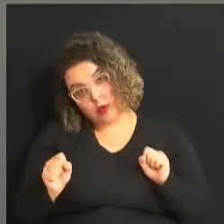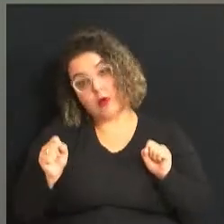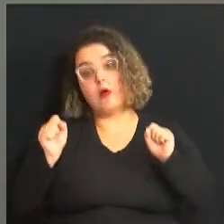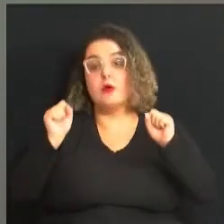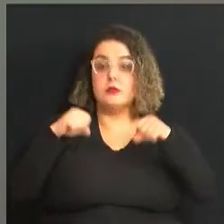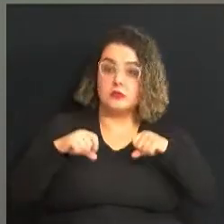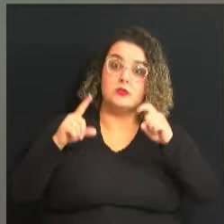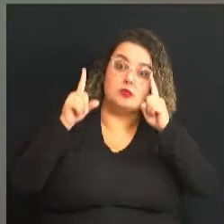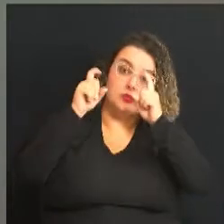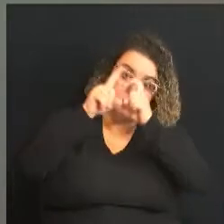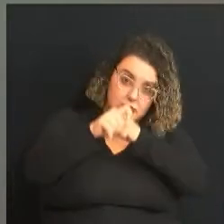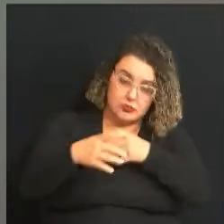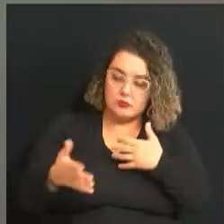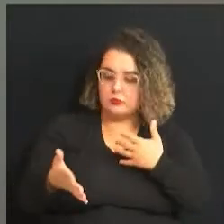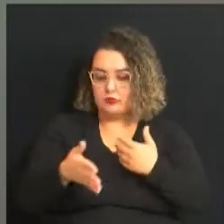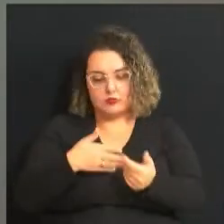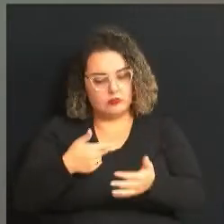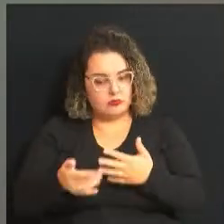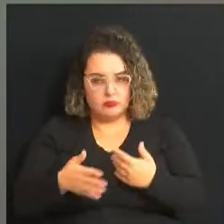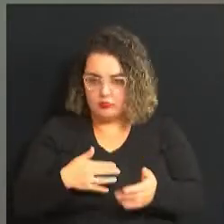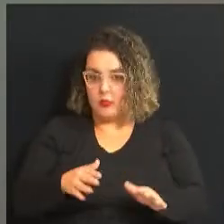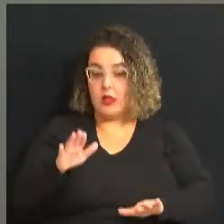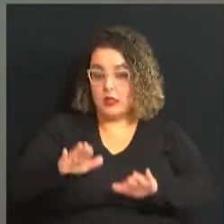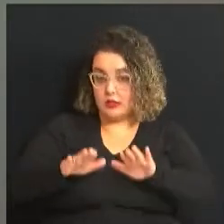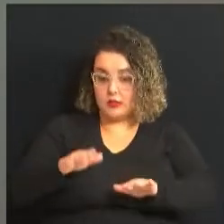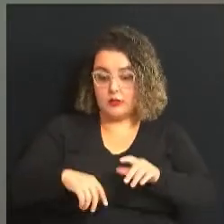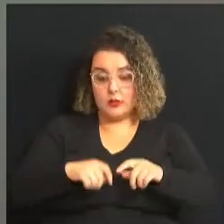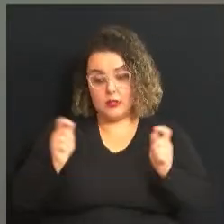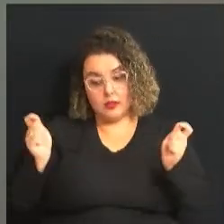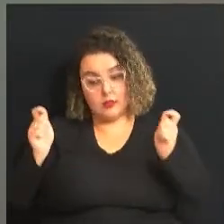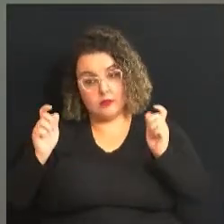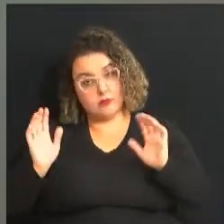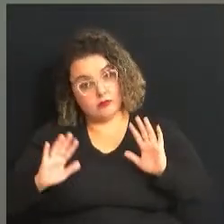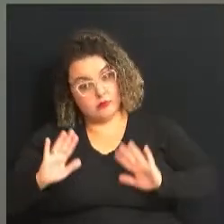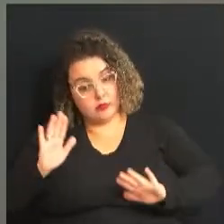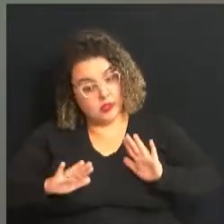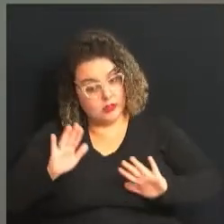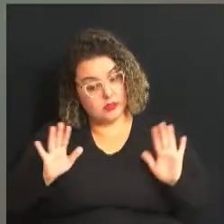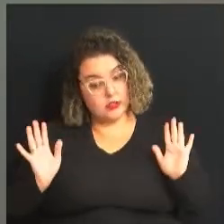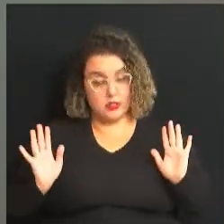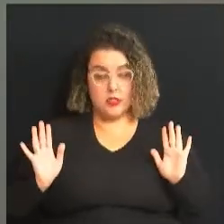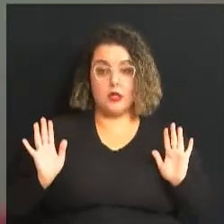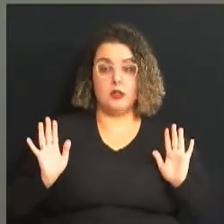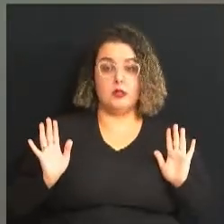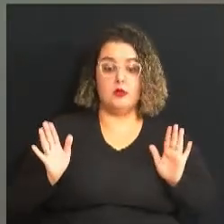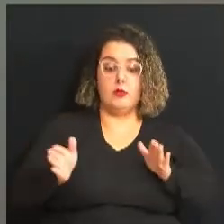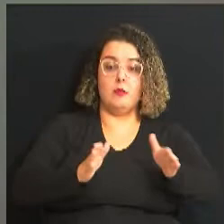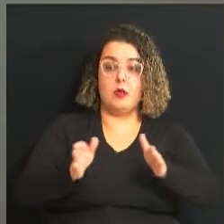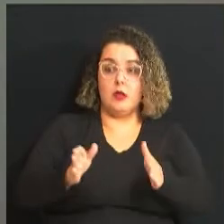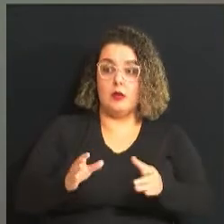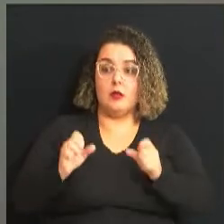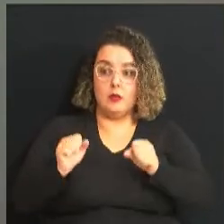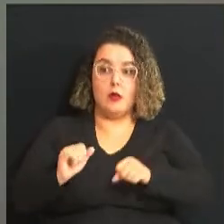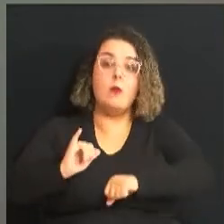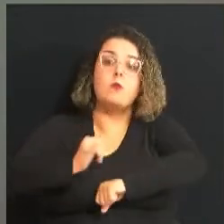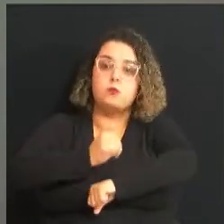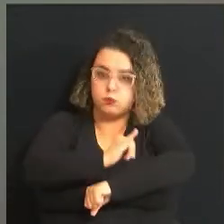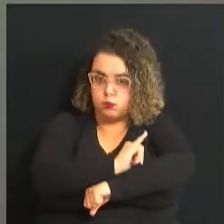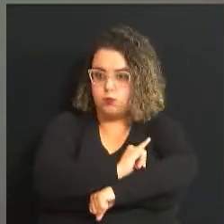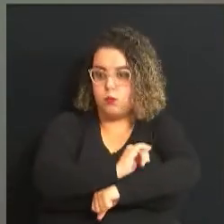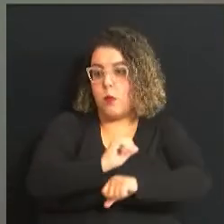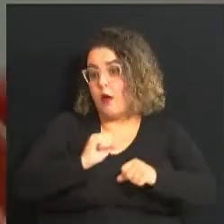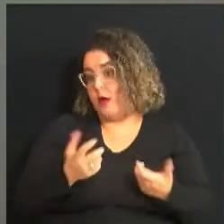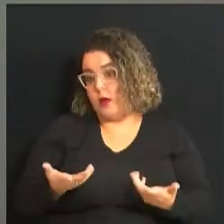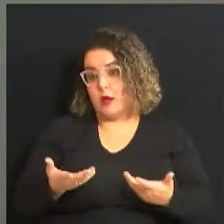dificultar, dependendo da situação, dependendo do quadro clínico da paciente, ela pode ser obesa e cursar